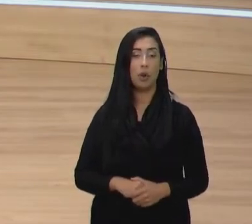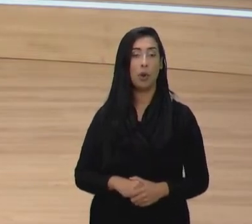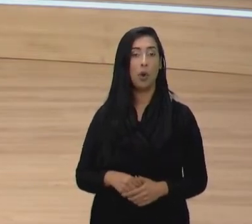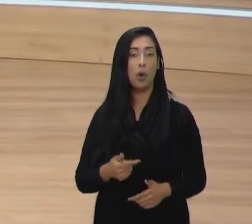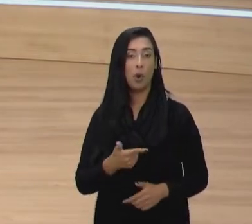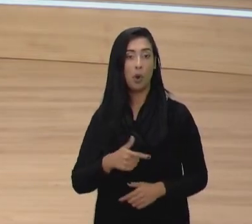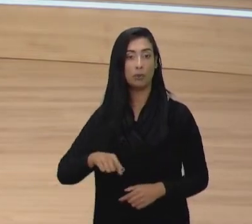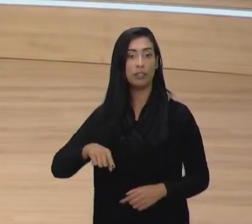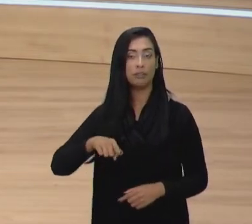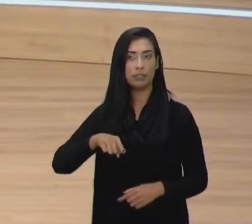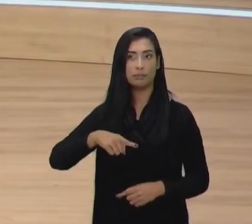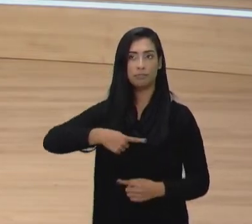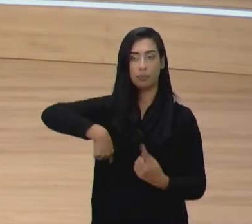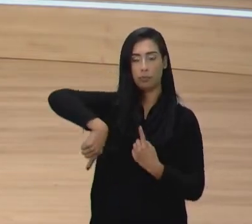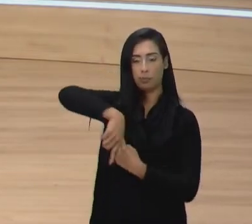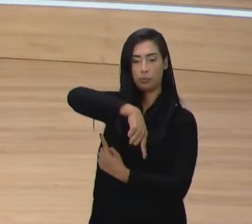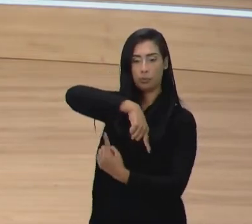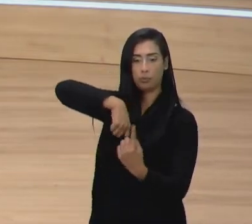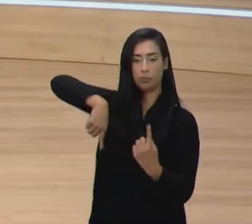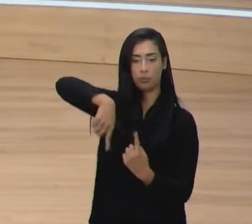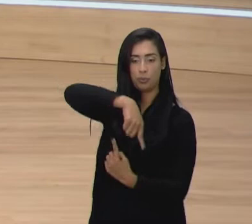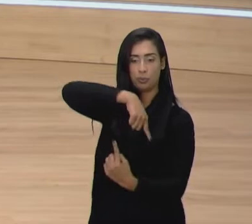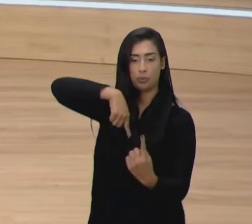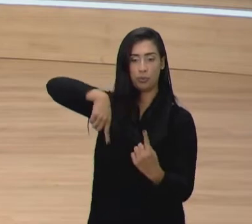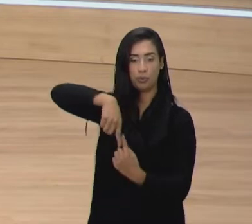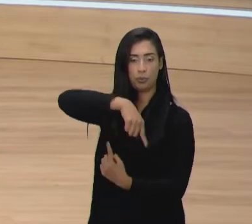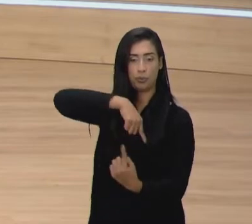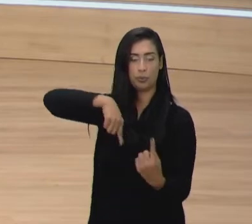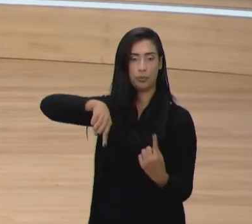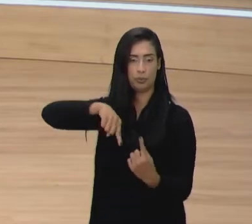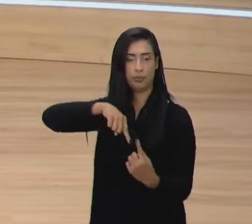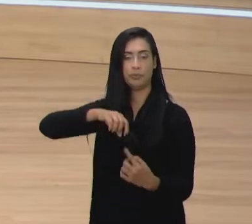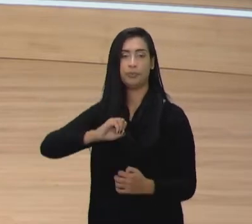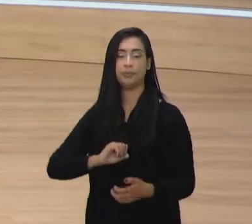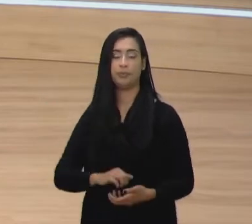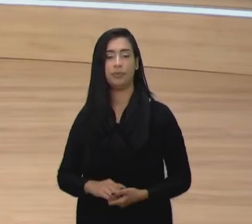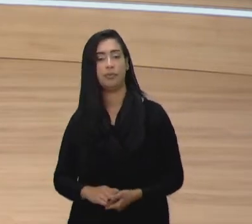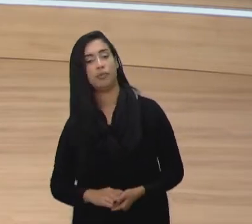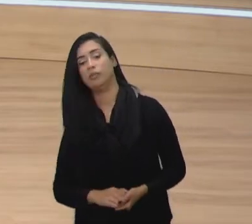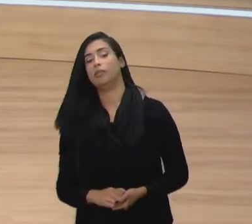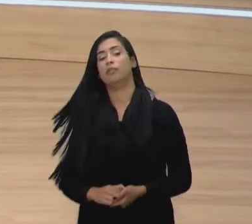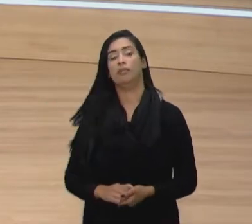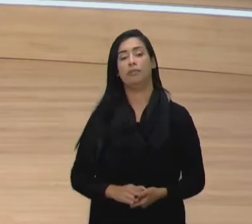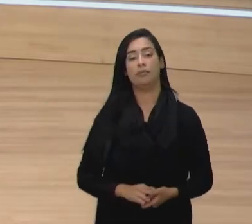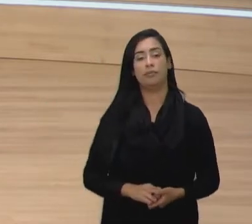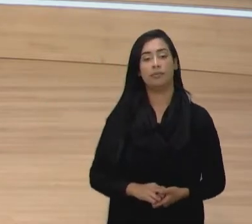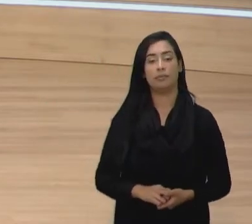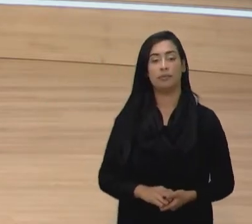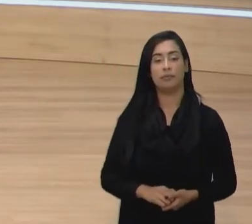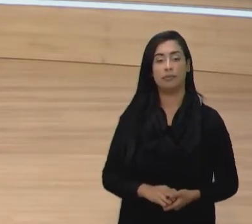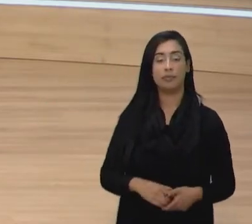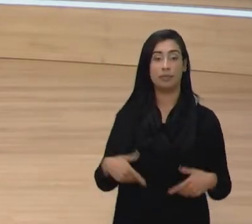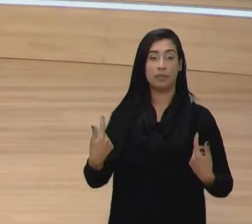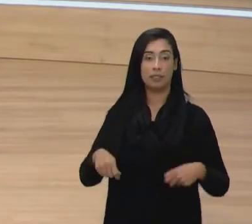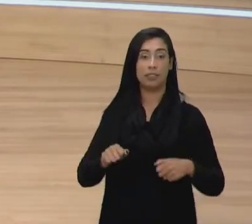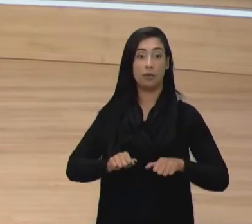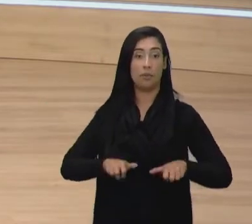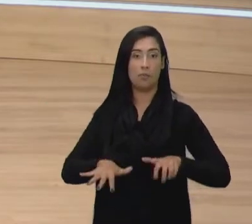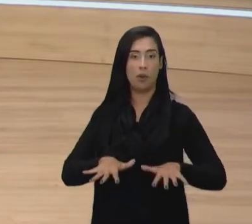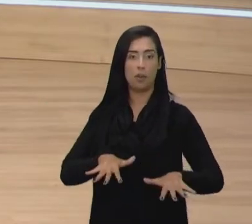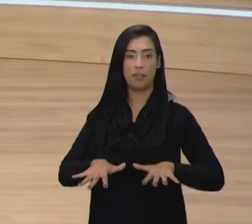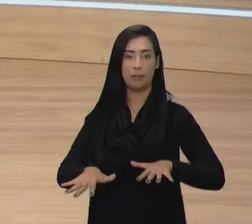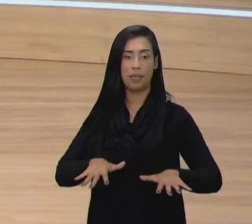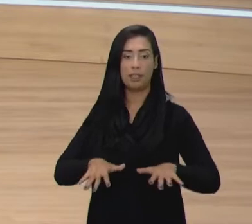para cá para ficar mais fácil. Vamos lá, curiosidades, curiosidades. Então, sendo assim, a gente vai fazer esse movimento agora de forma